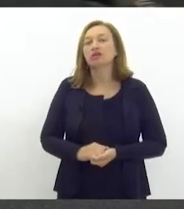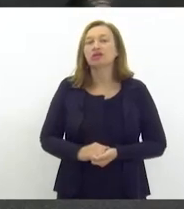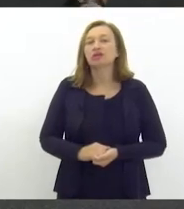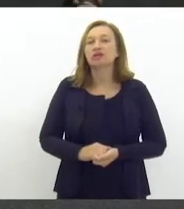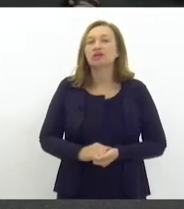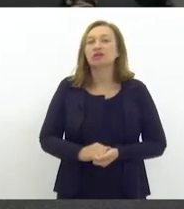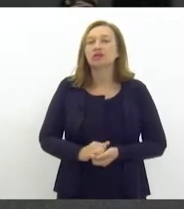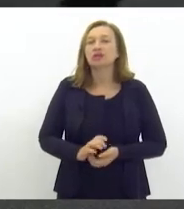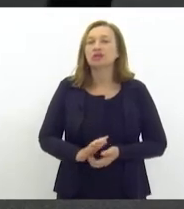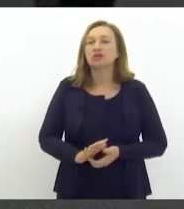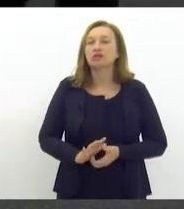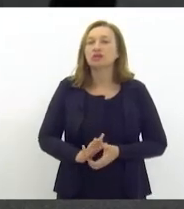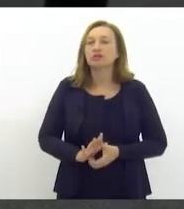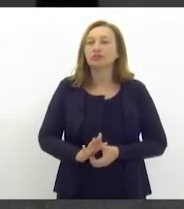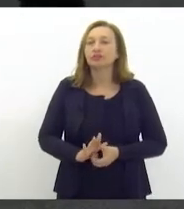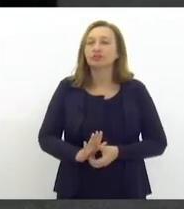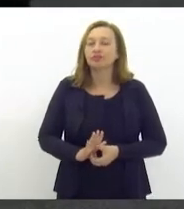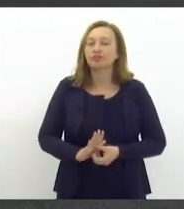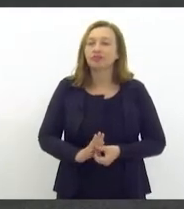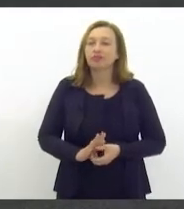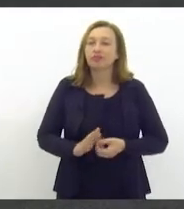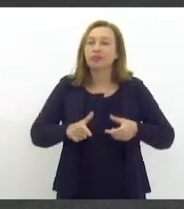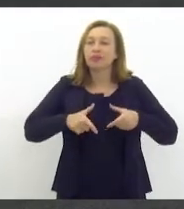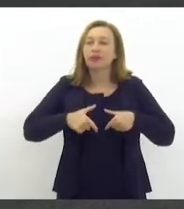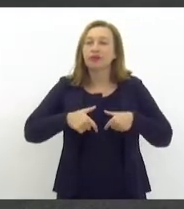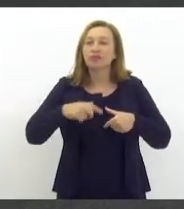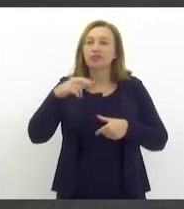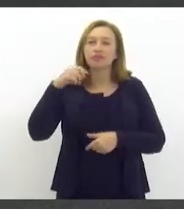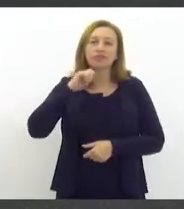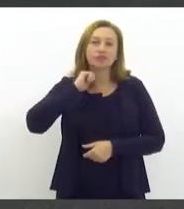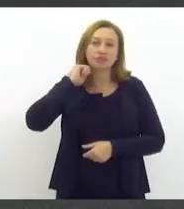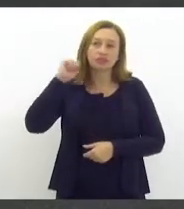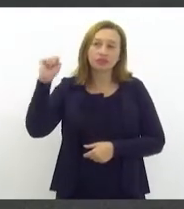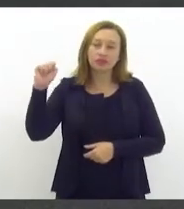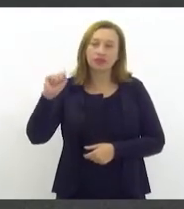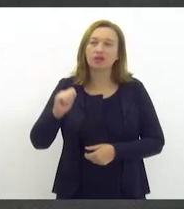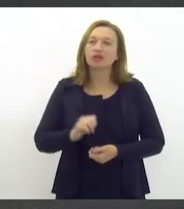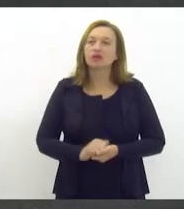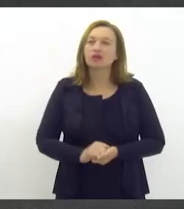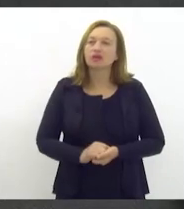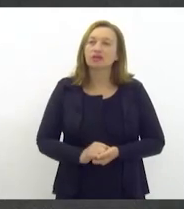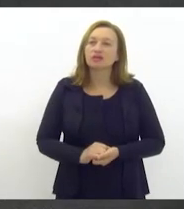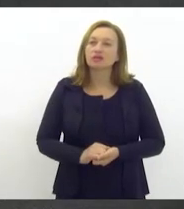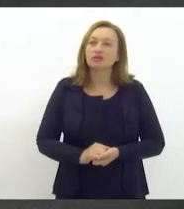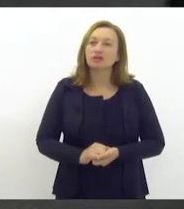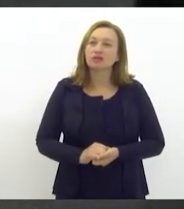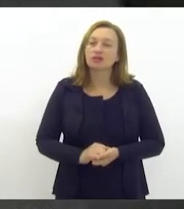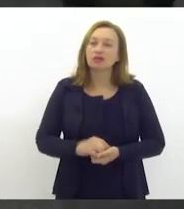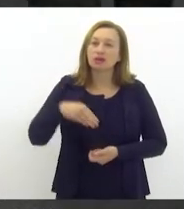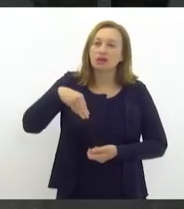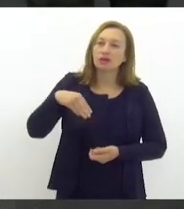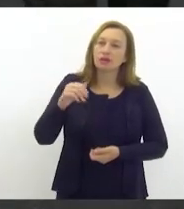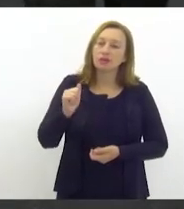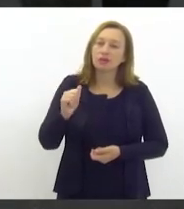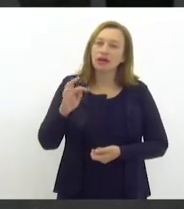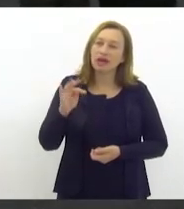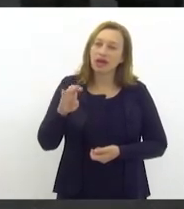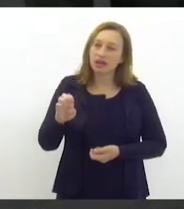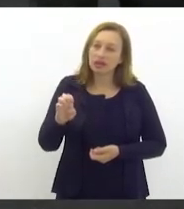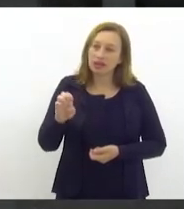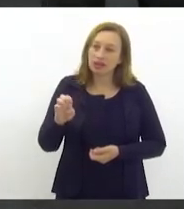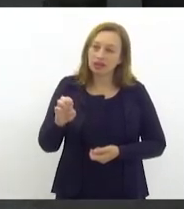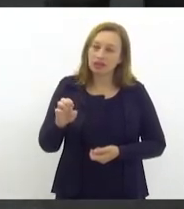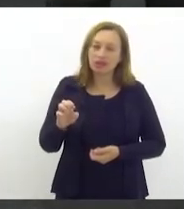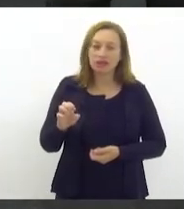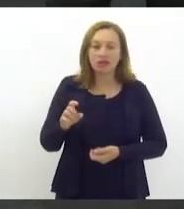Lima, que concede a medalha Tiradentes a Margarete Menezes, que